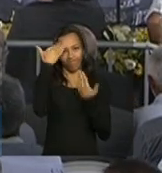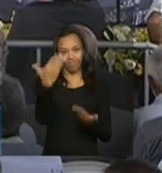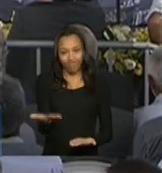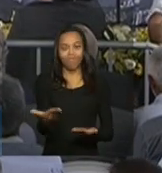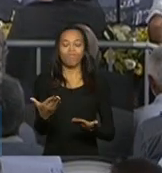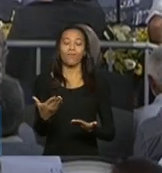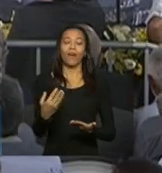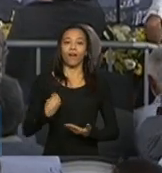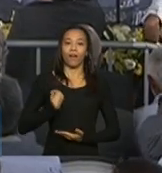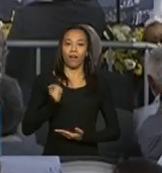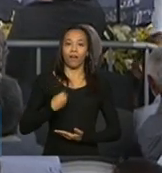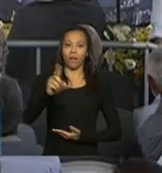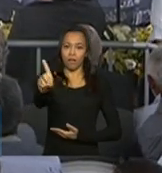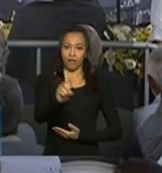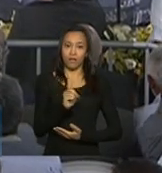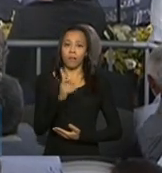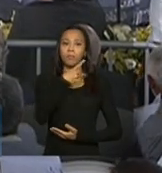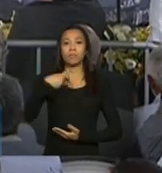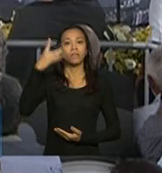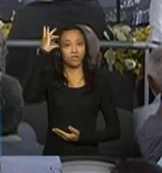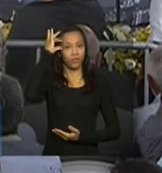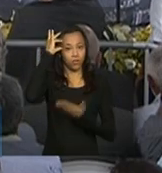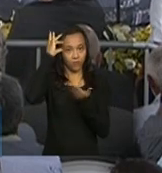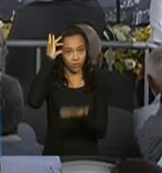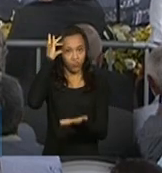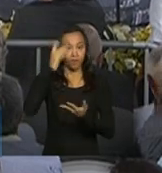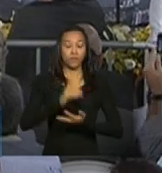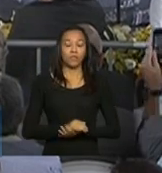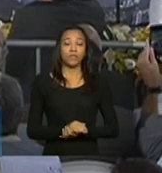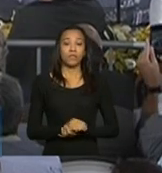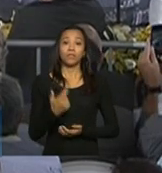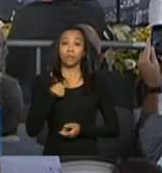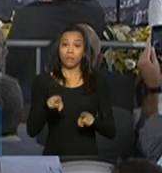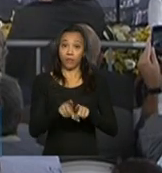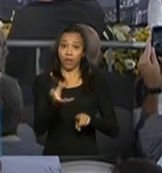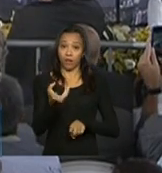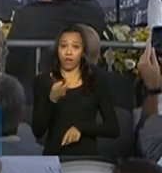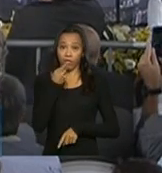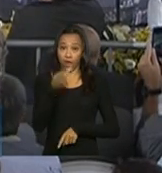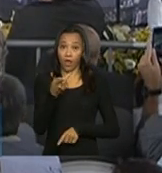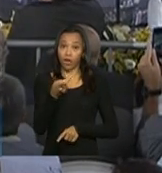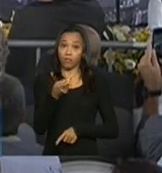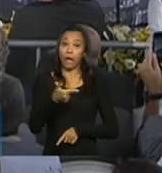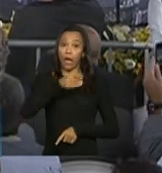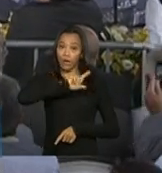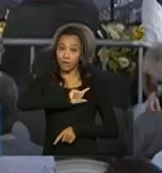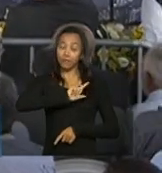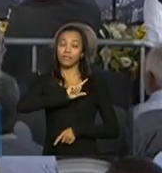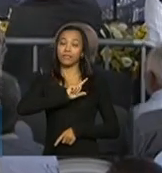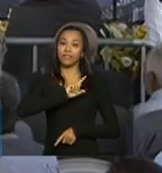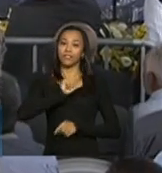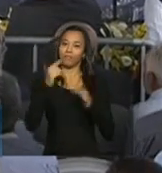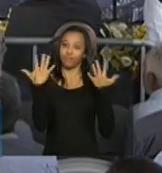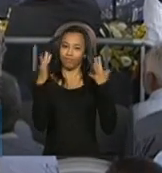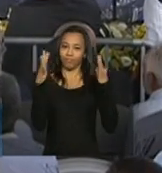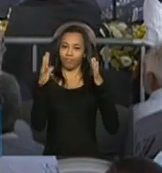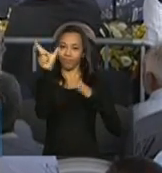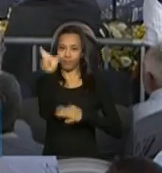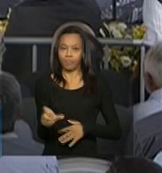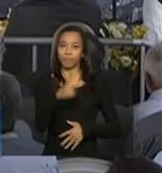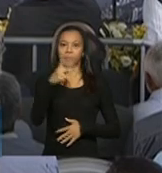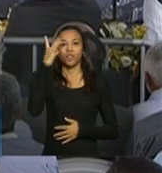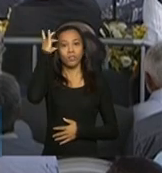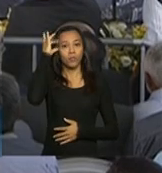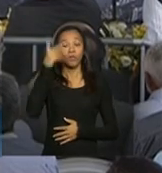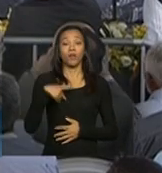da presidenta Dilma Rousseff. Eu queria dizer, antes de que as pessoas possam aplaudi-la, eu queria